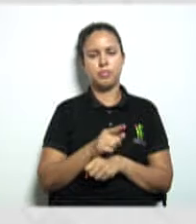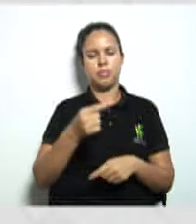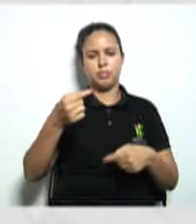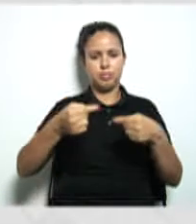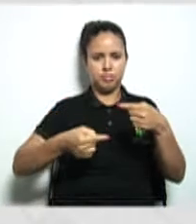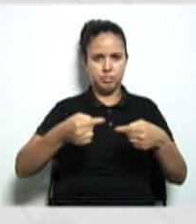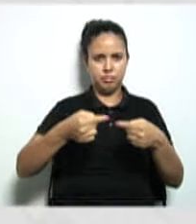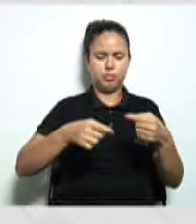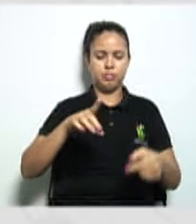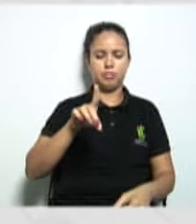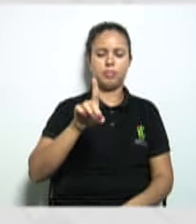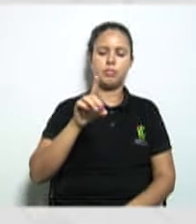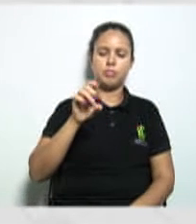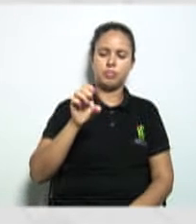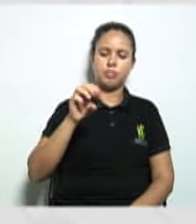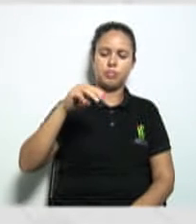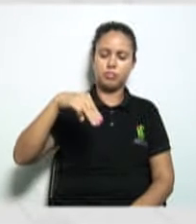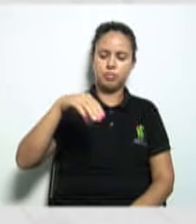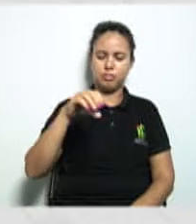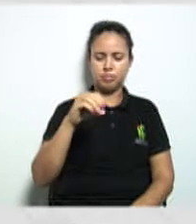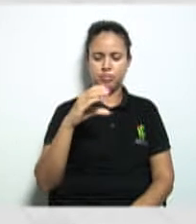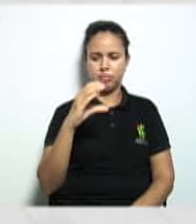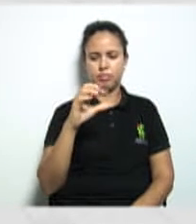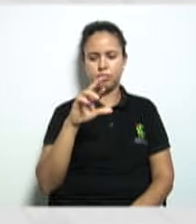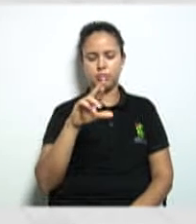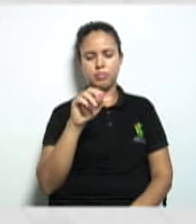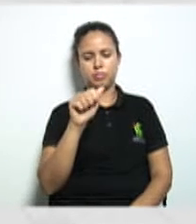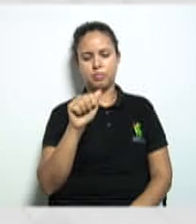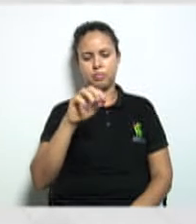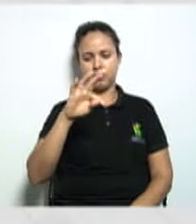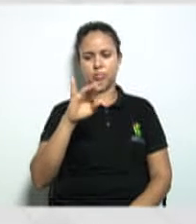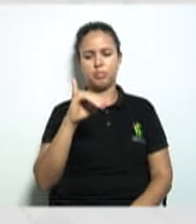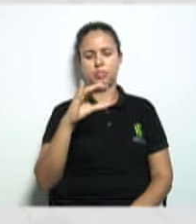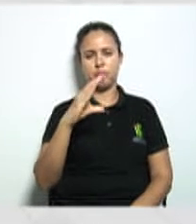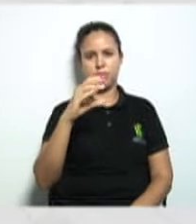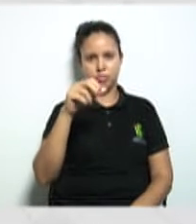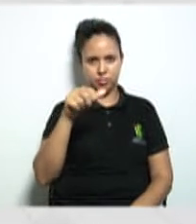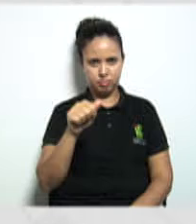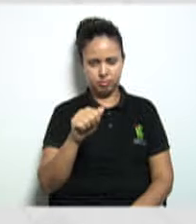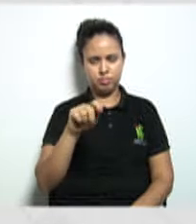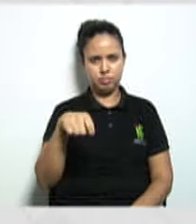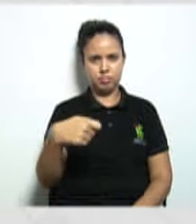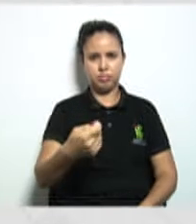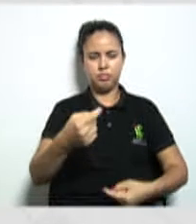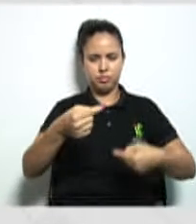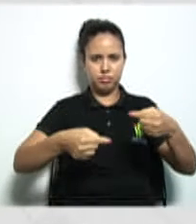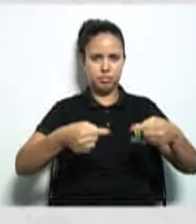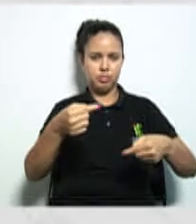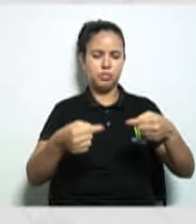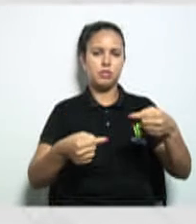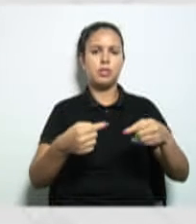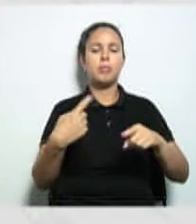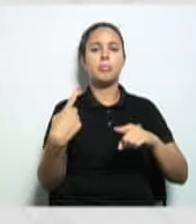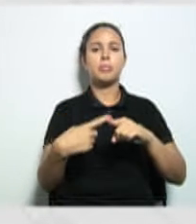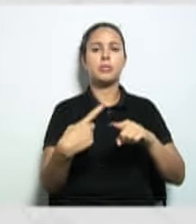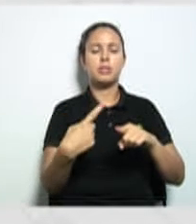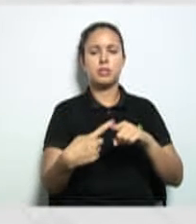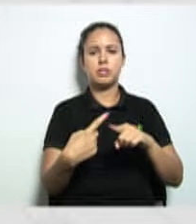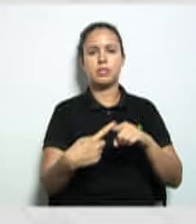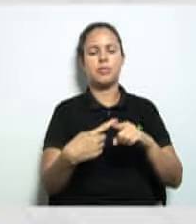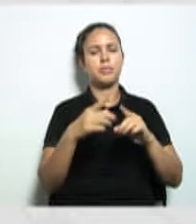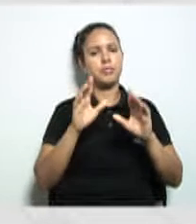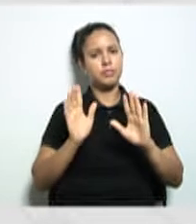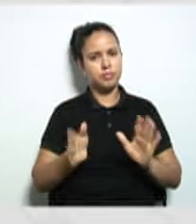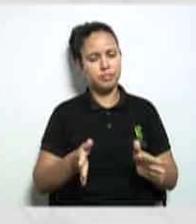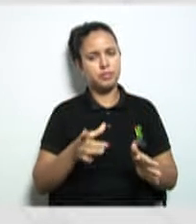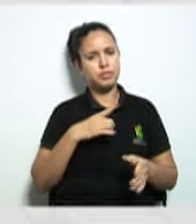democrática. Já falamos bastante, né, sobre a questão da gestão democrática. Por quê? Porque nós temos um